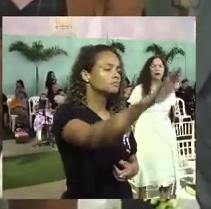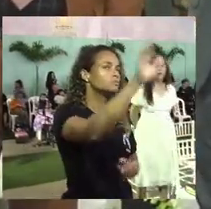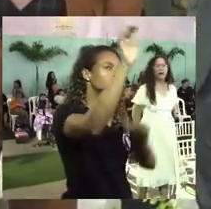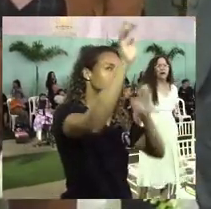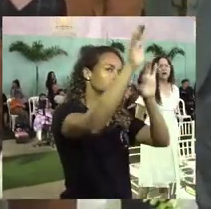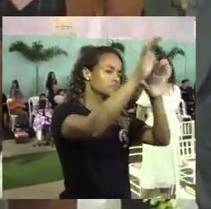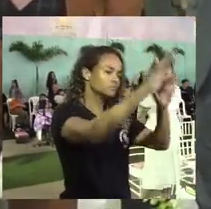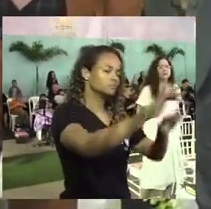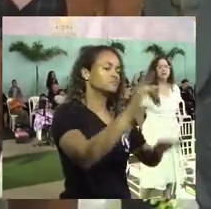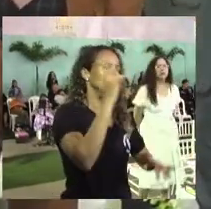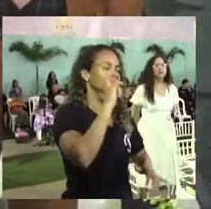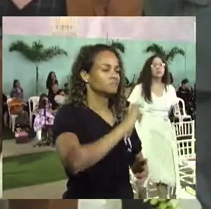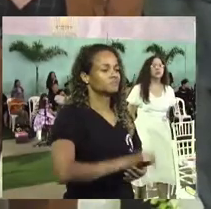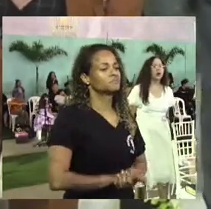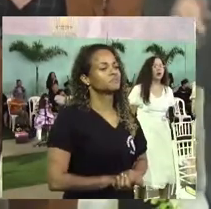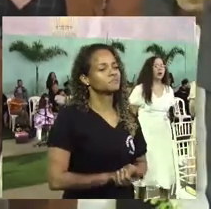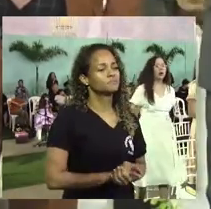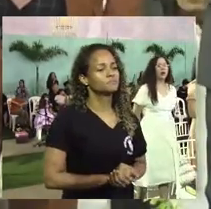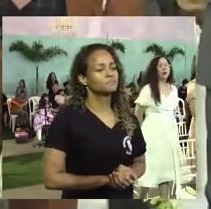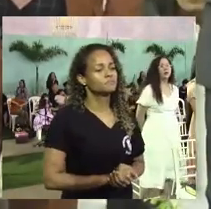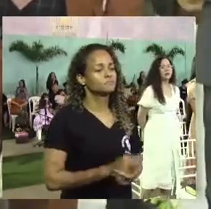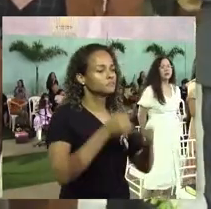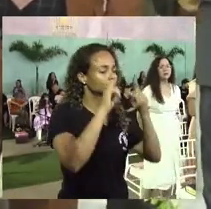em nome de Jesus